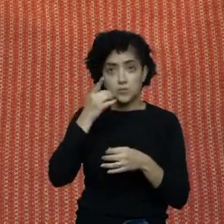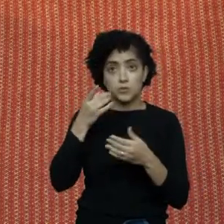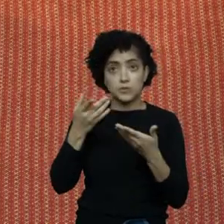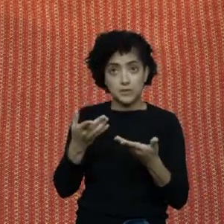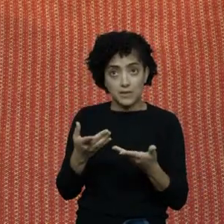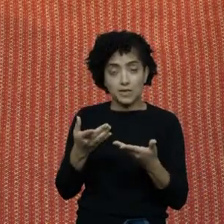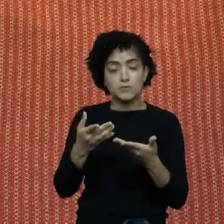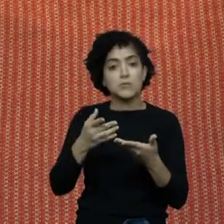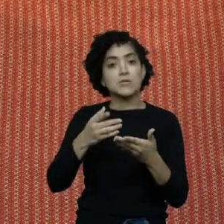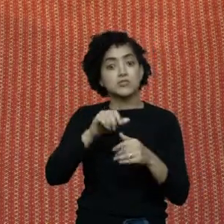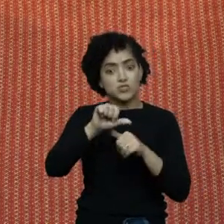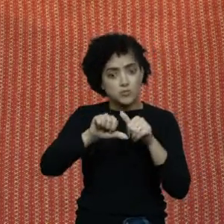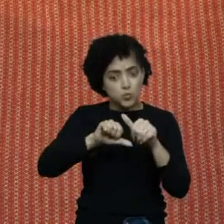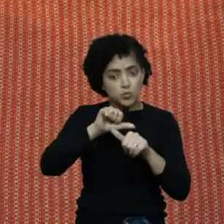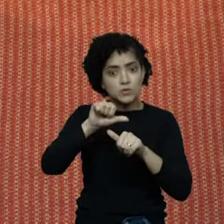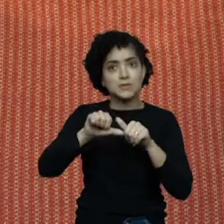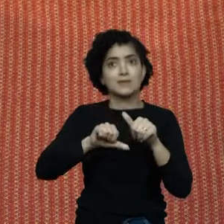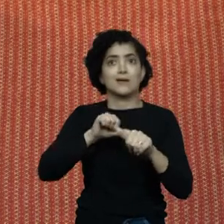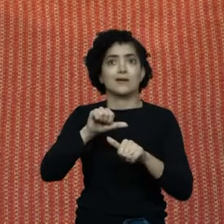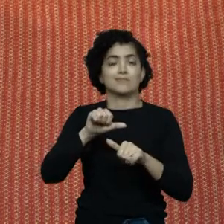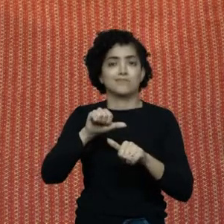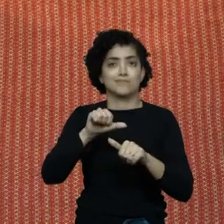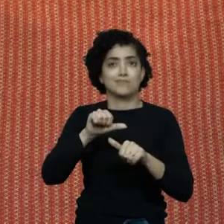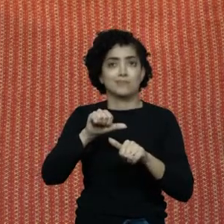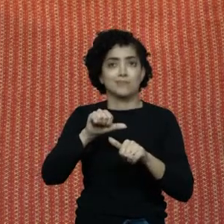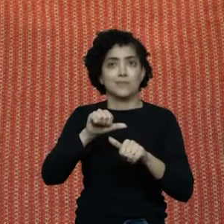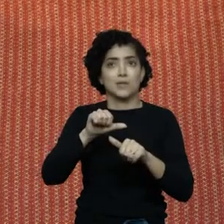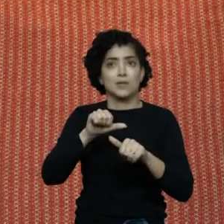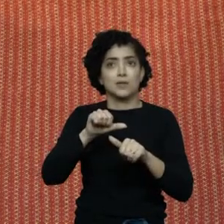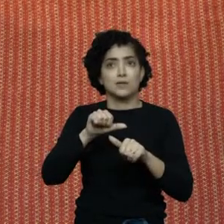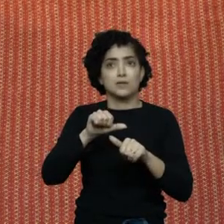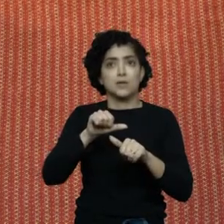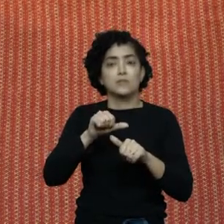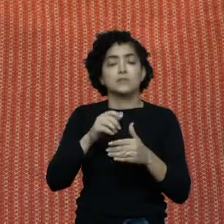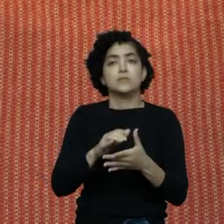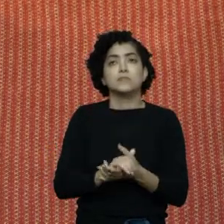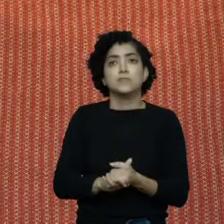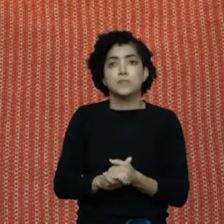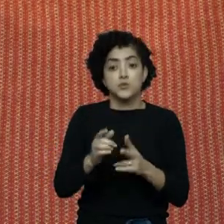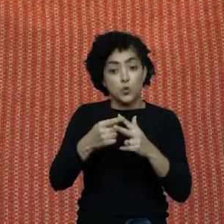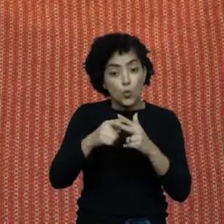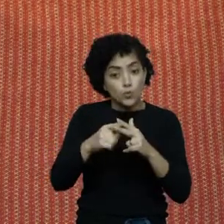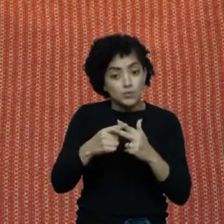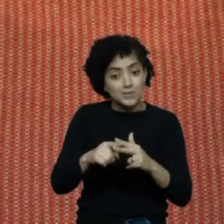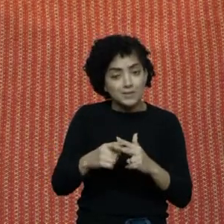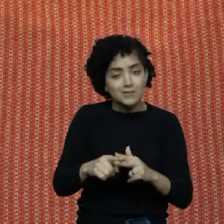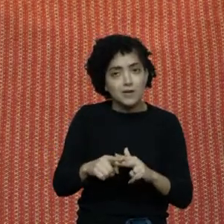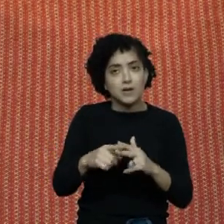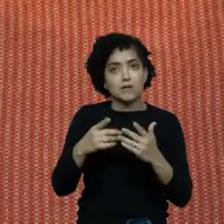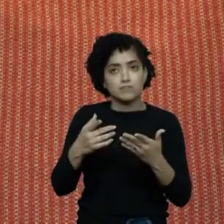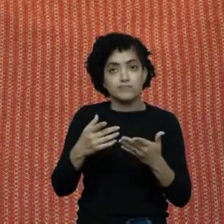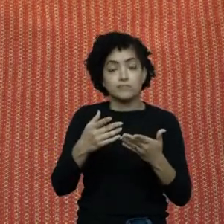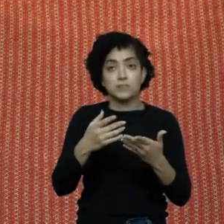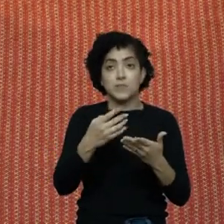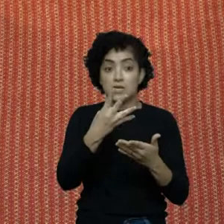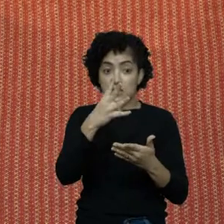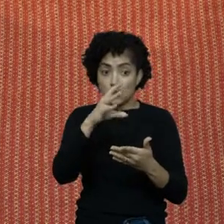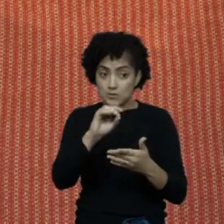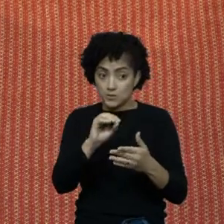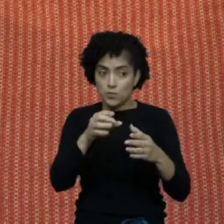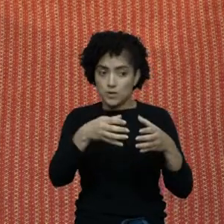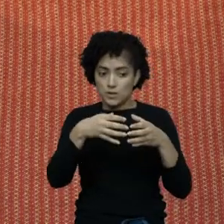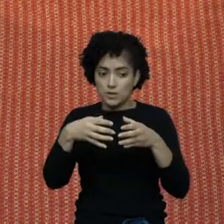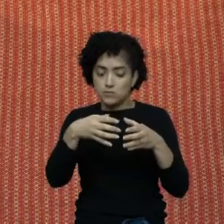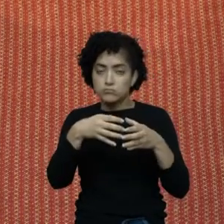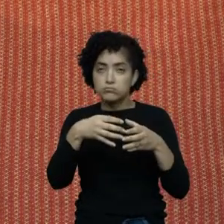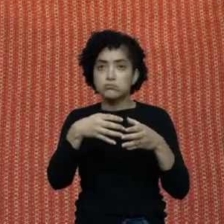de consertar as lambanças que ele fez ainda disse a entidades as 40 que se manifestaram